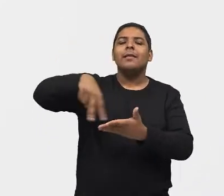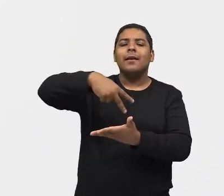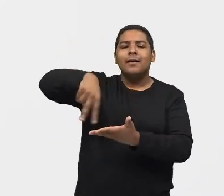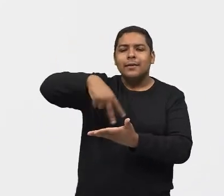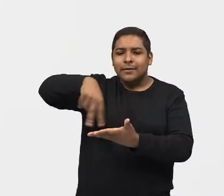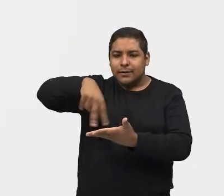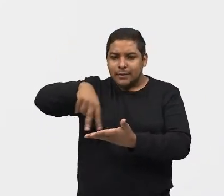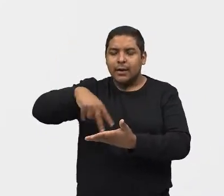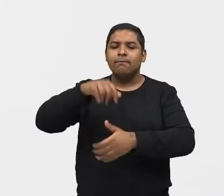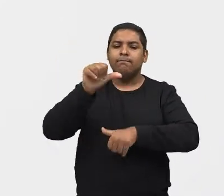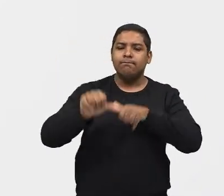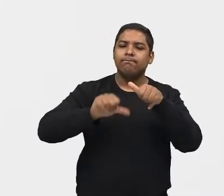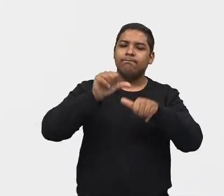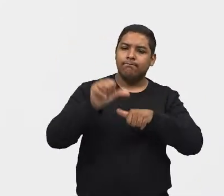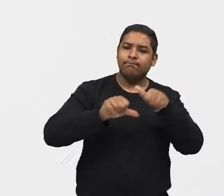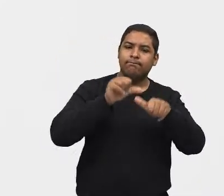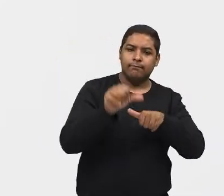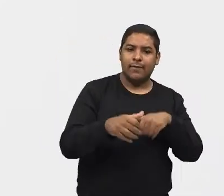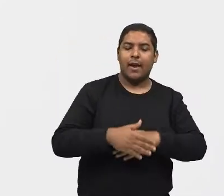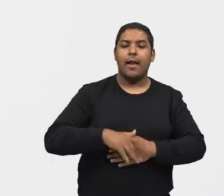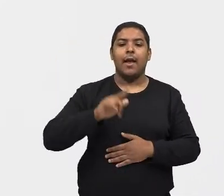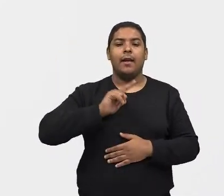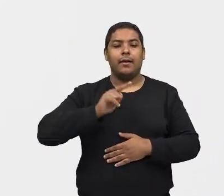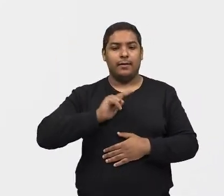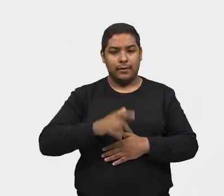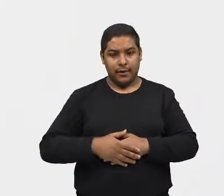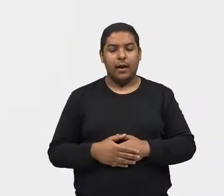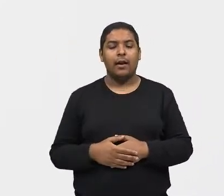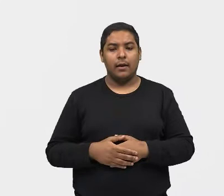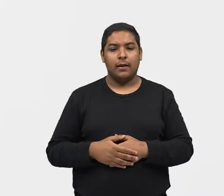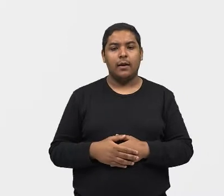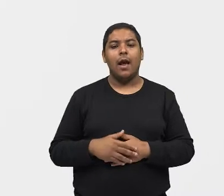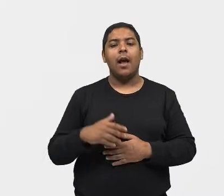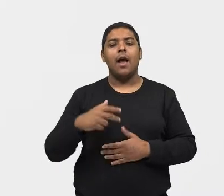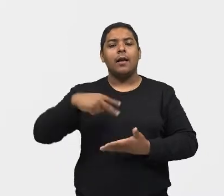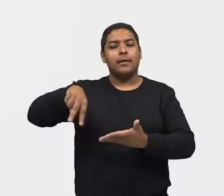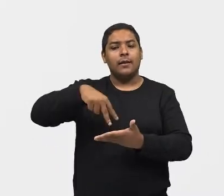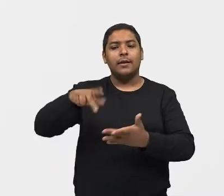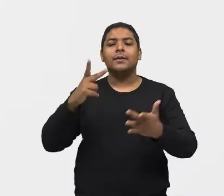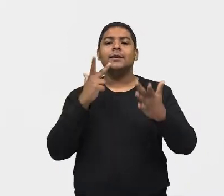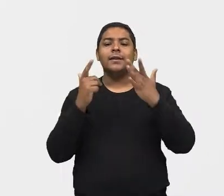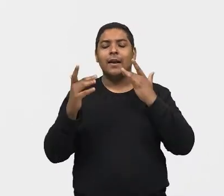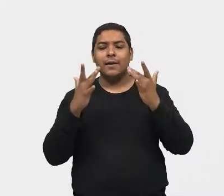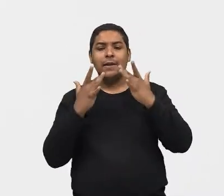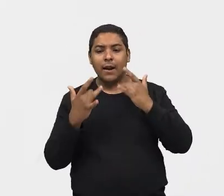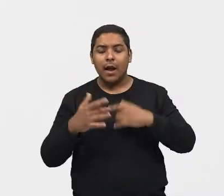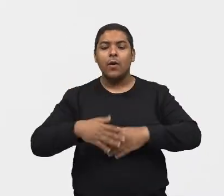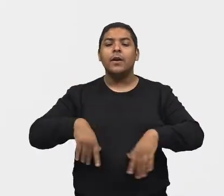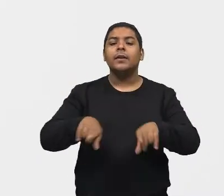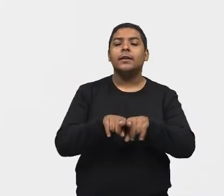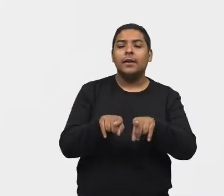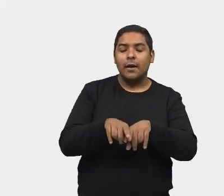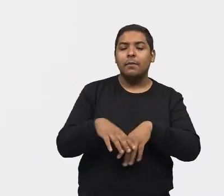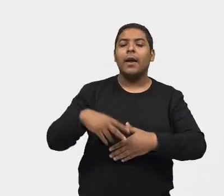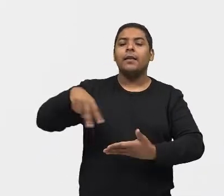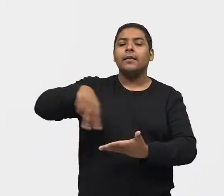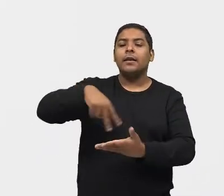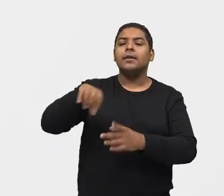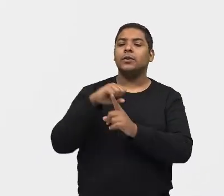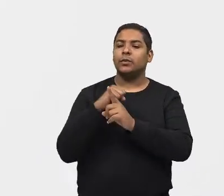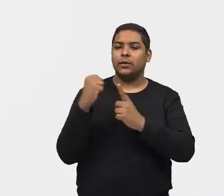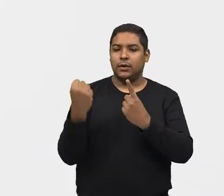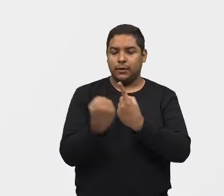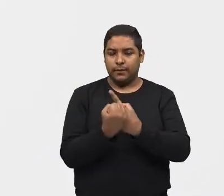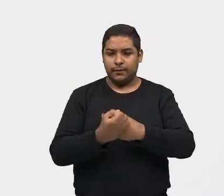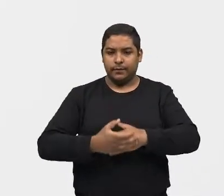aos dias atuais com suas vertentes. A dança teatral e a dança social.